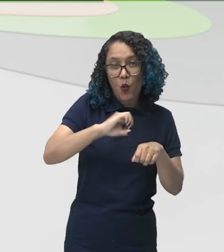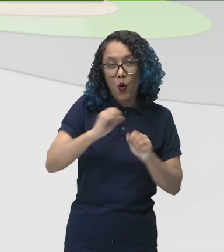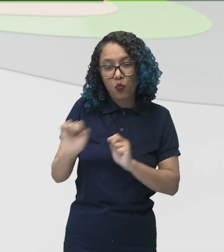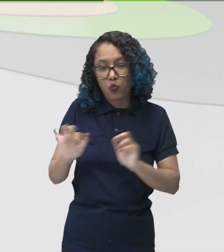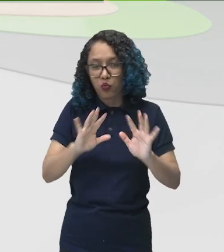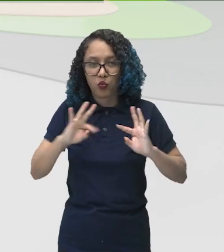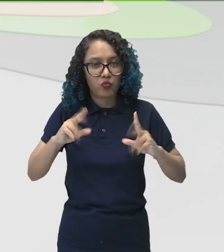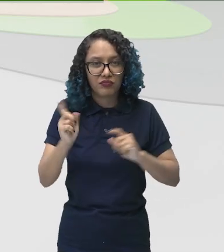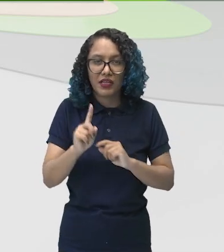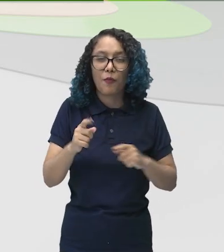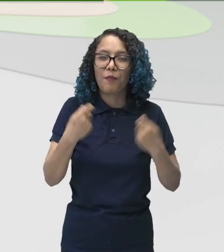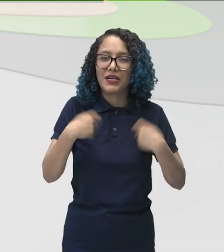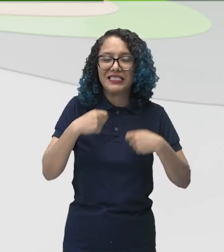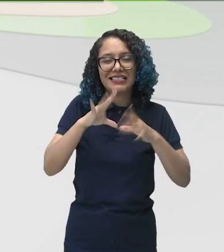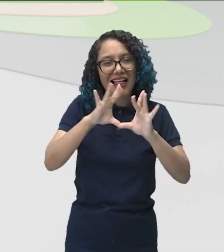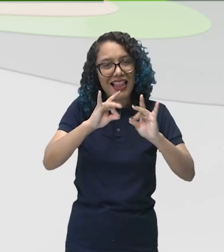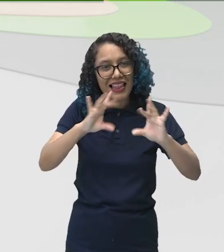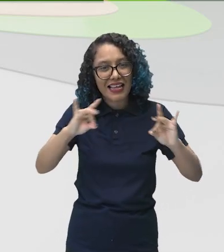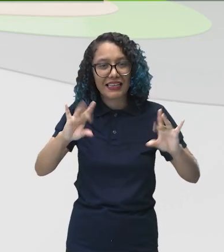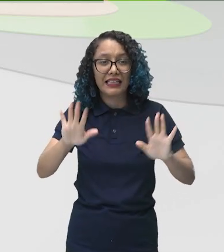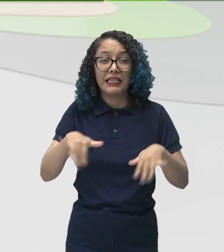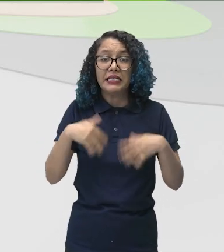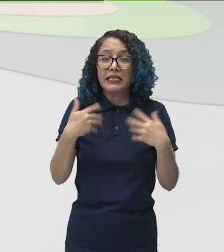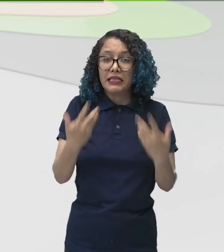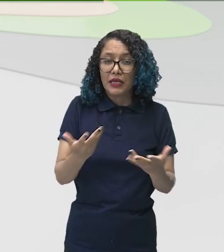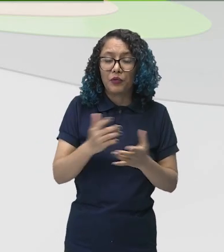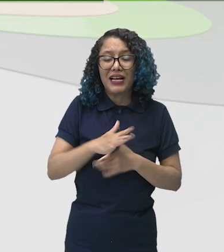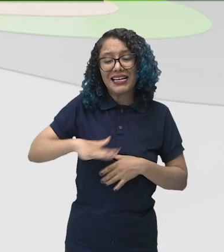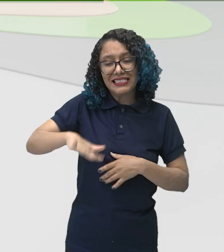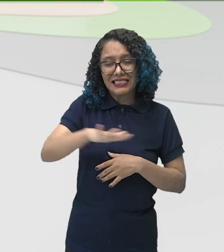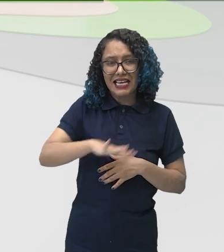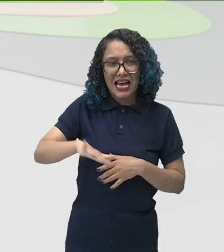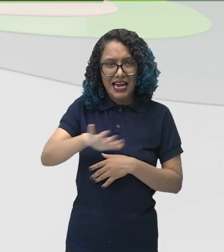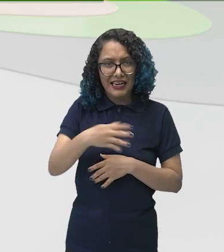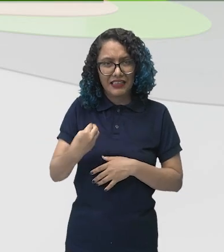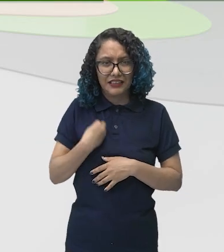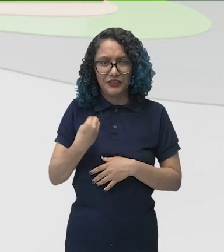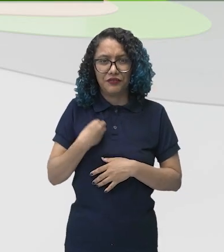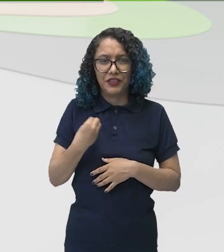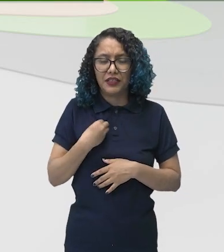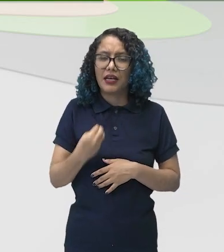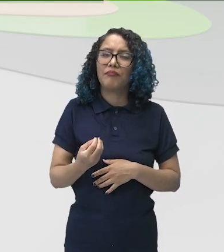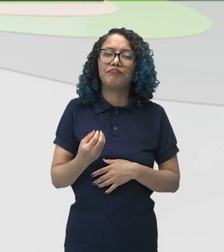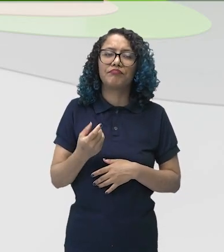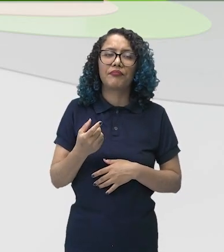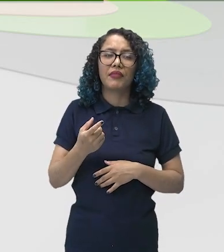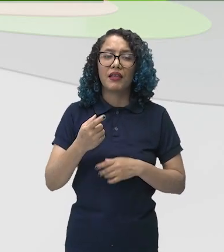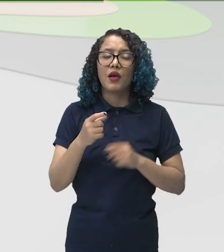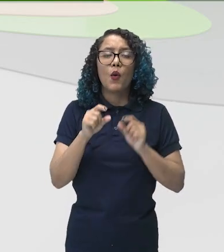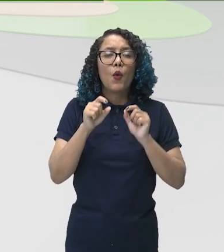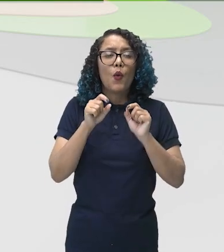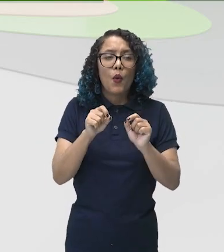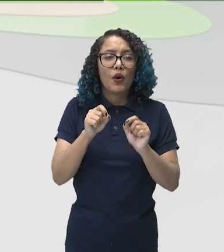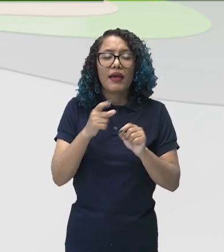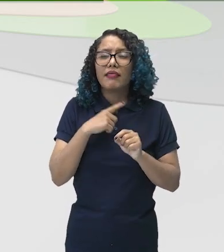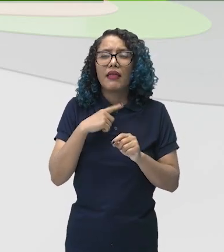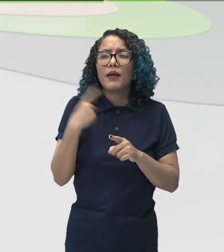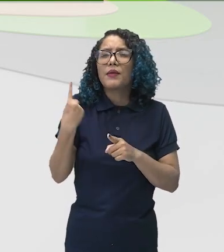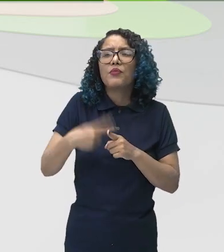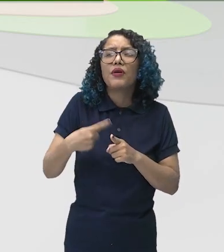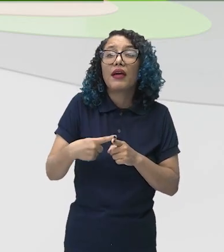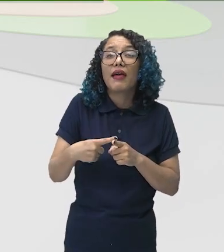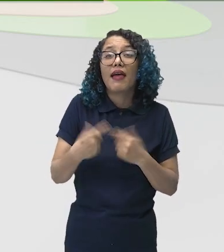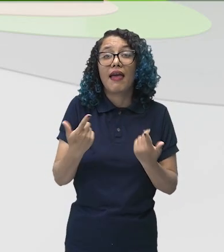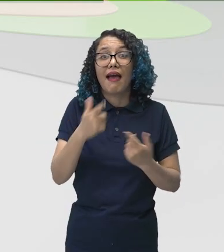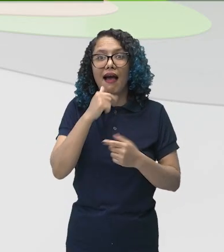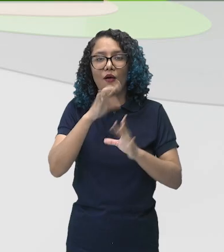zona habitável, ela surge precisamente por conta da existência da água no estado